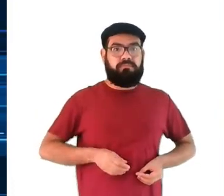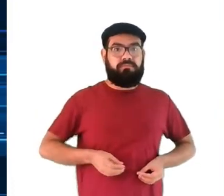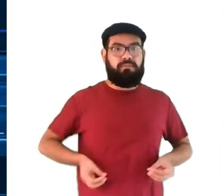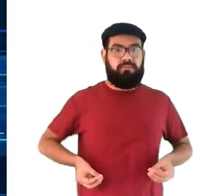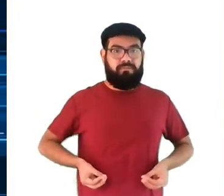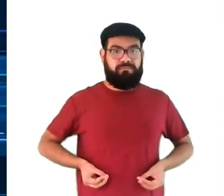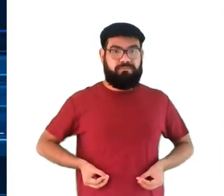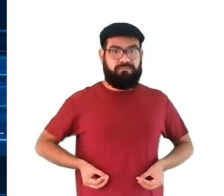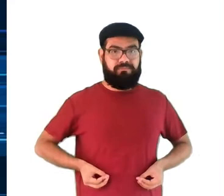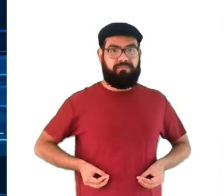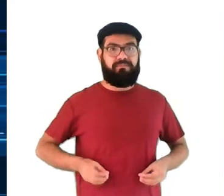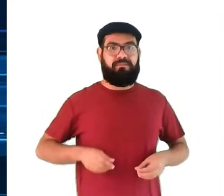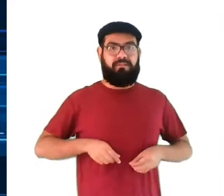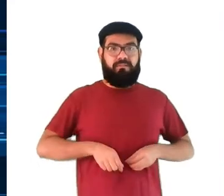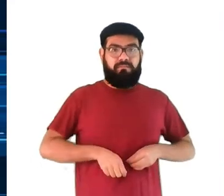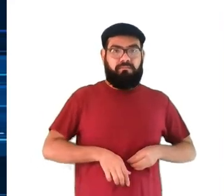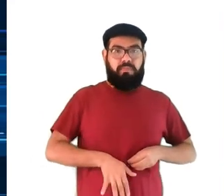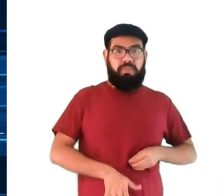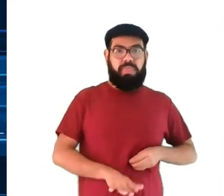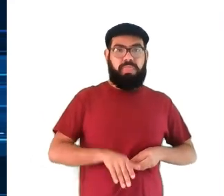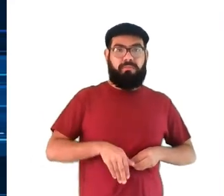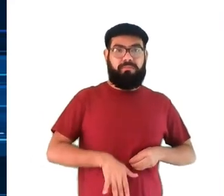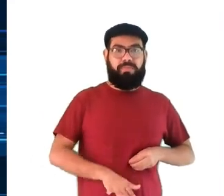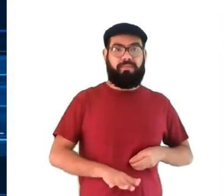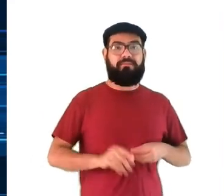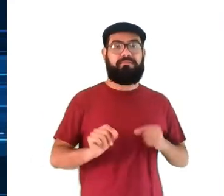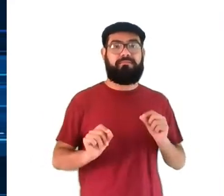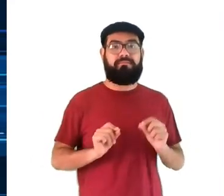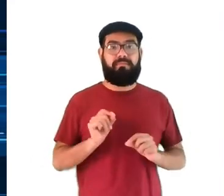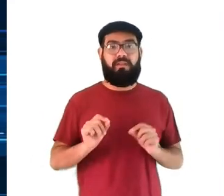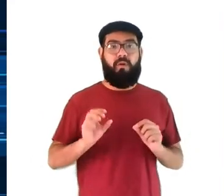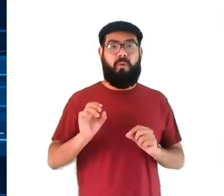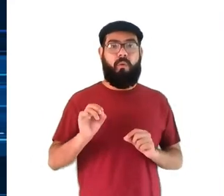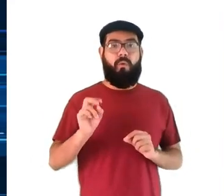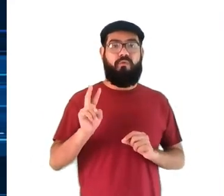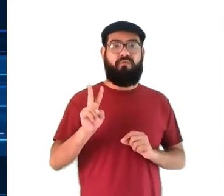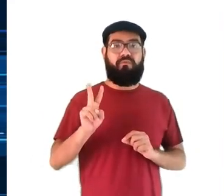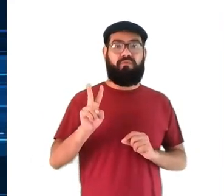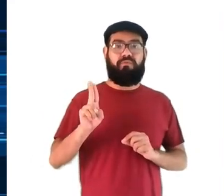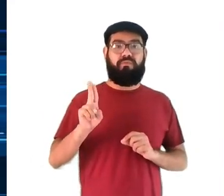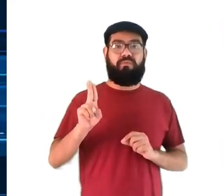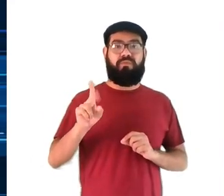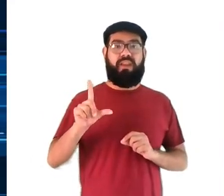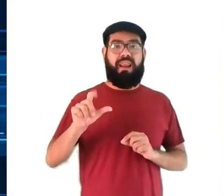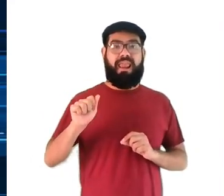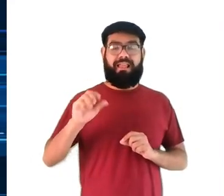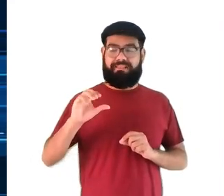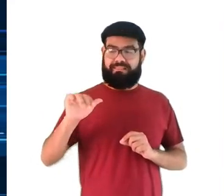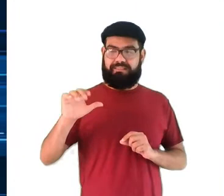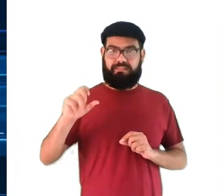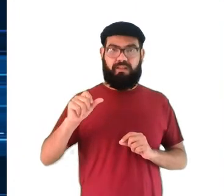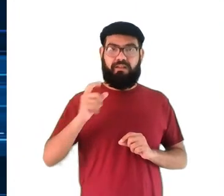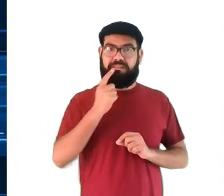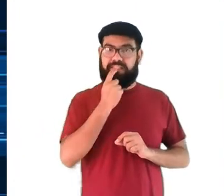né? A ovulação é a descida do óvulo, né?